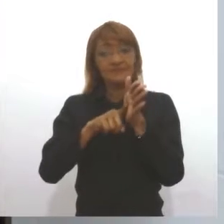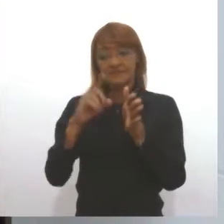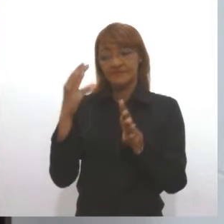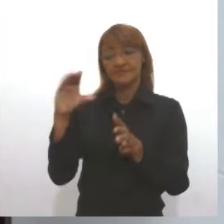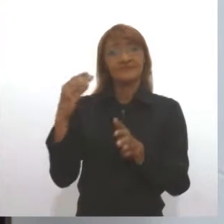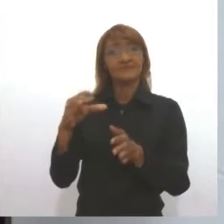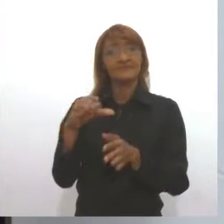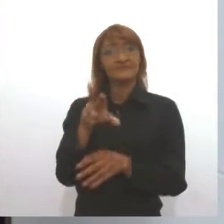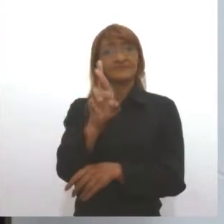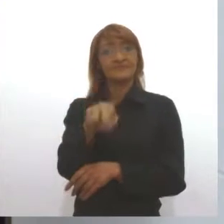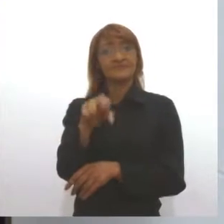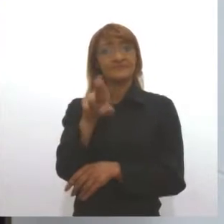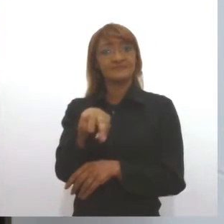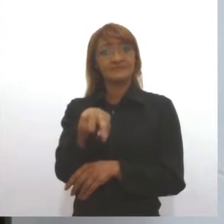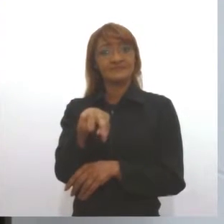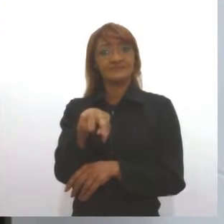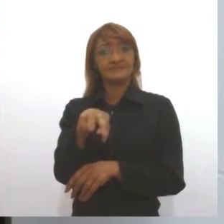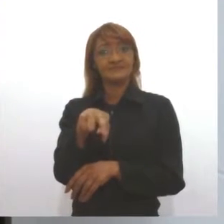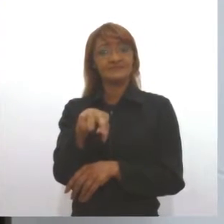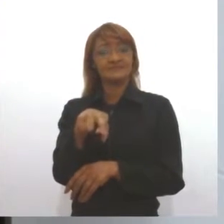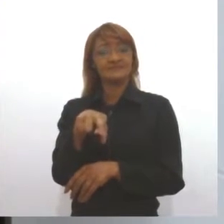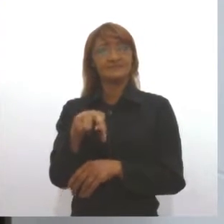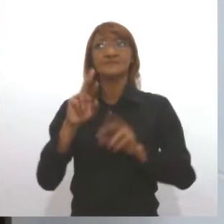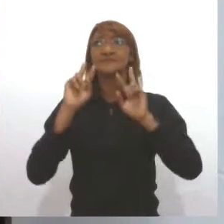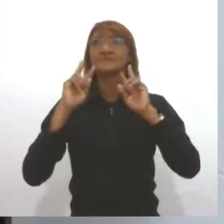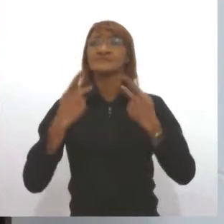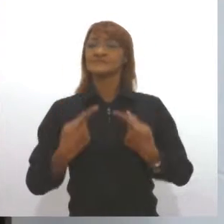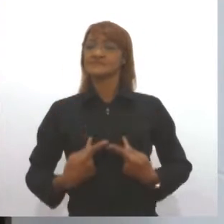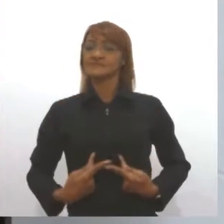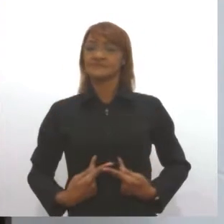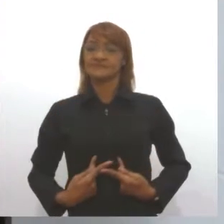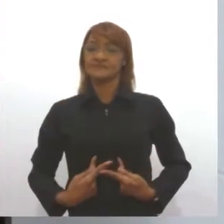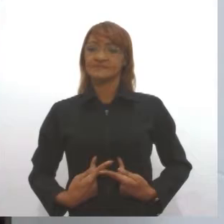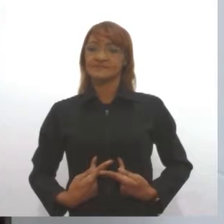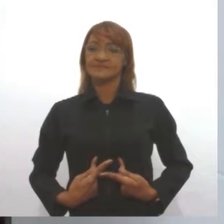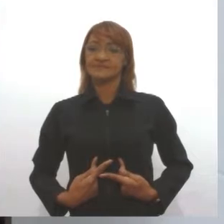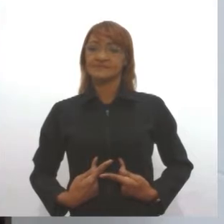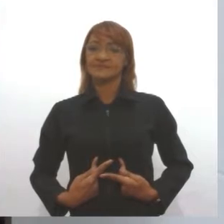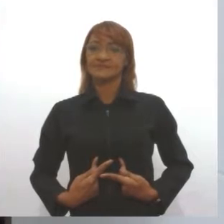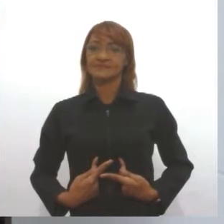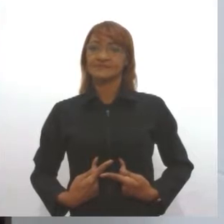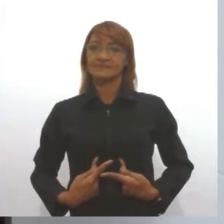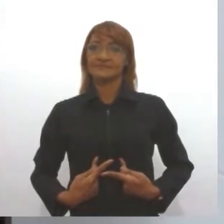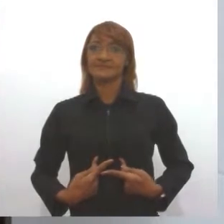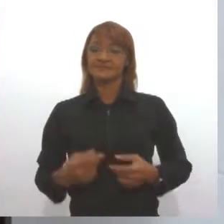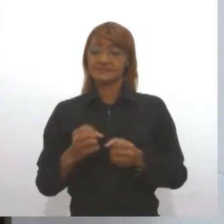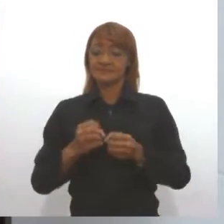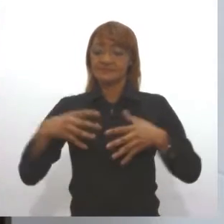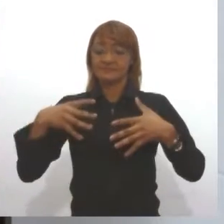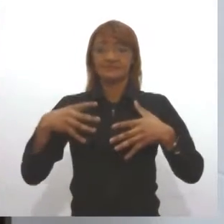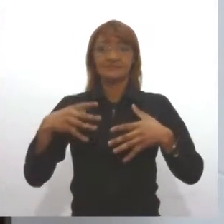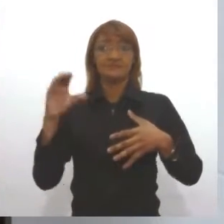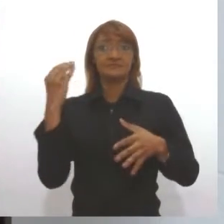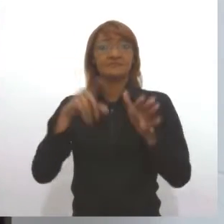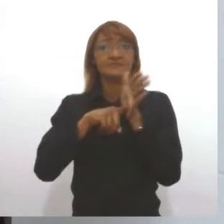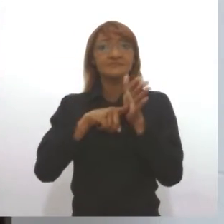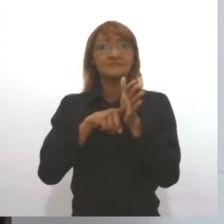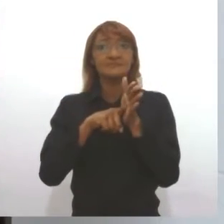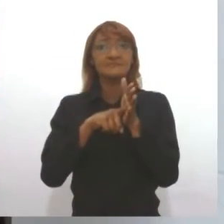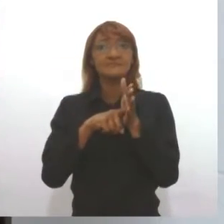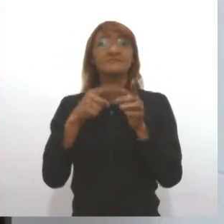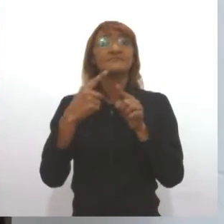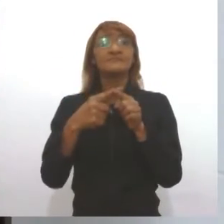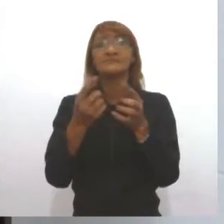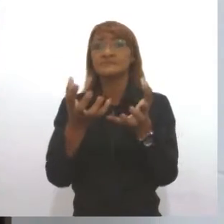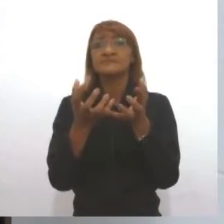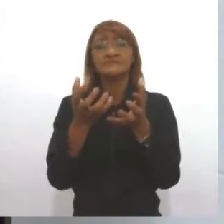da razão humana. O ser humano que criou a ciência no sentido de procurar entender os fatos